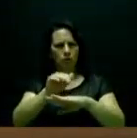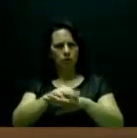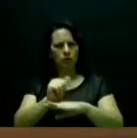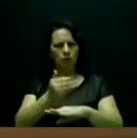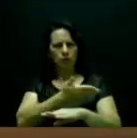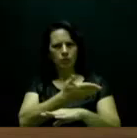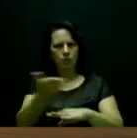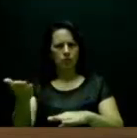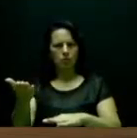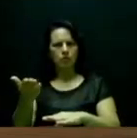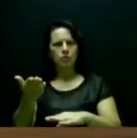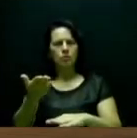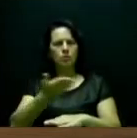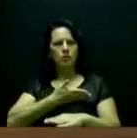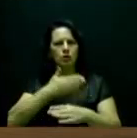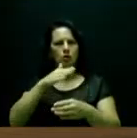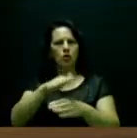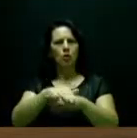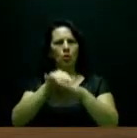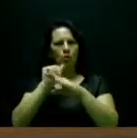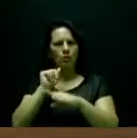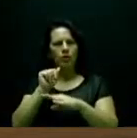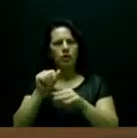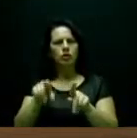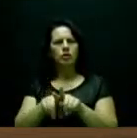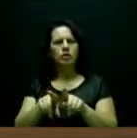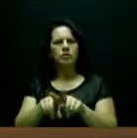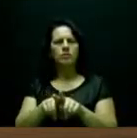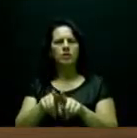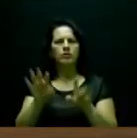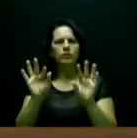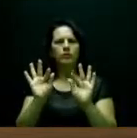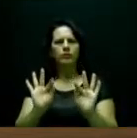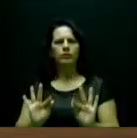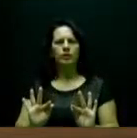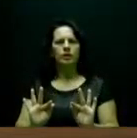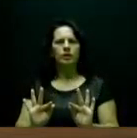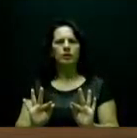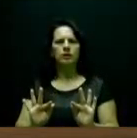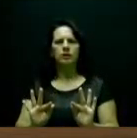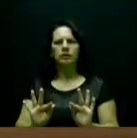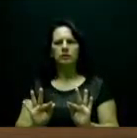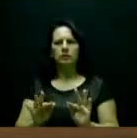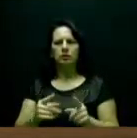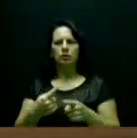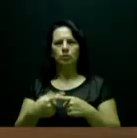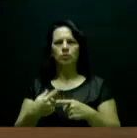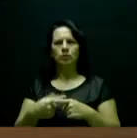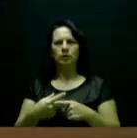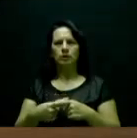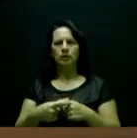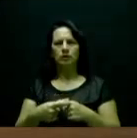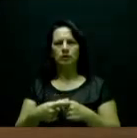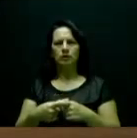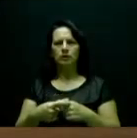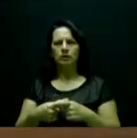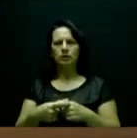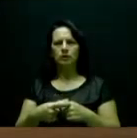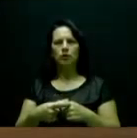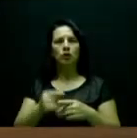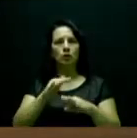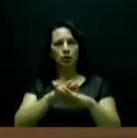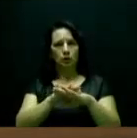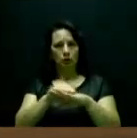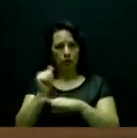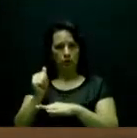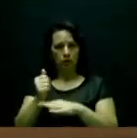agradeço os outros companheiros que me fizeram convites também, eu fico feliz, até porque a gente, quando é